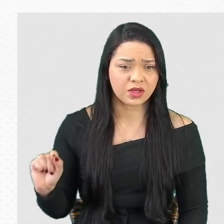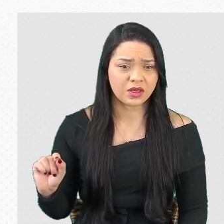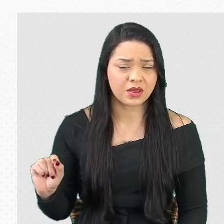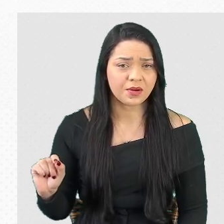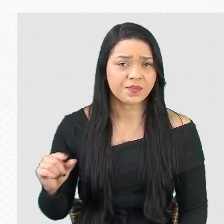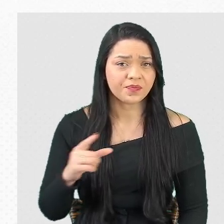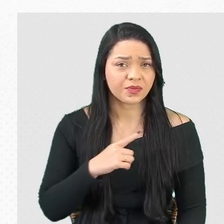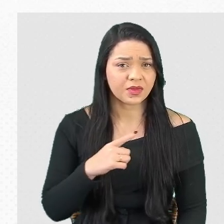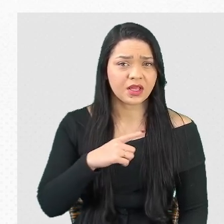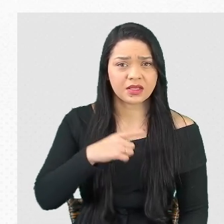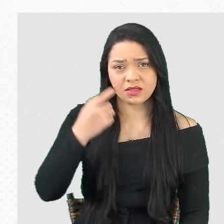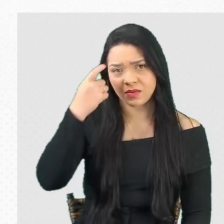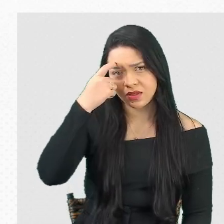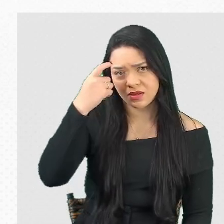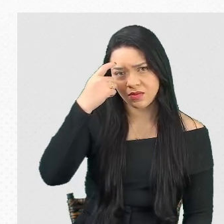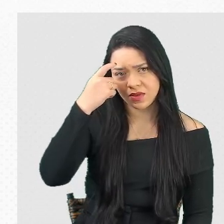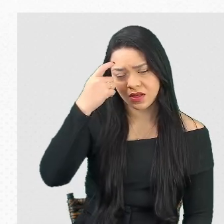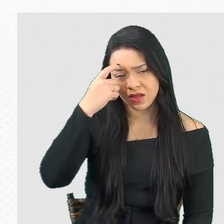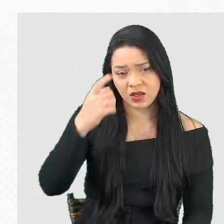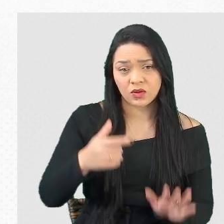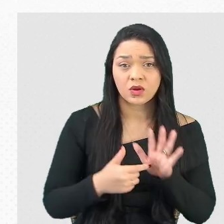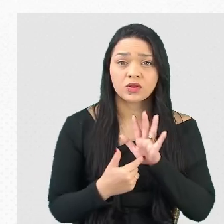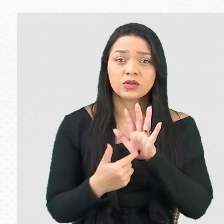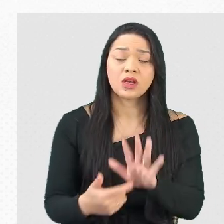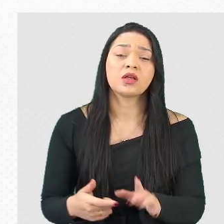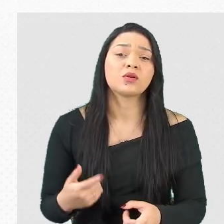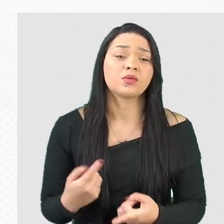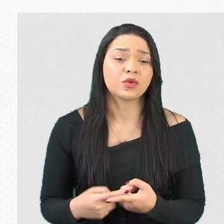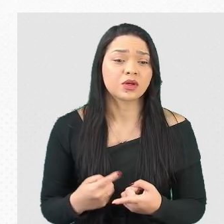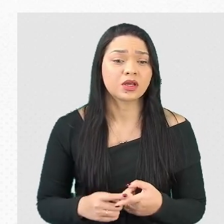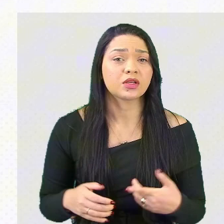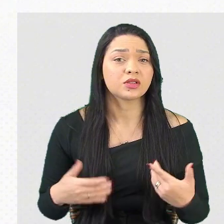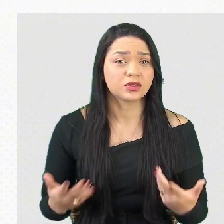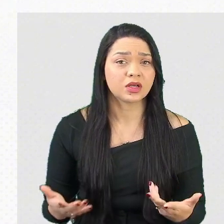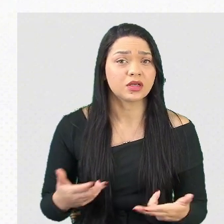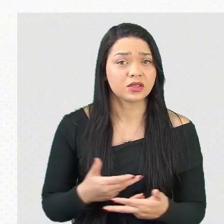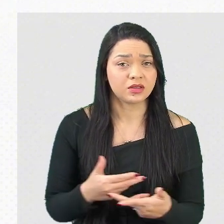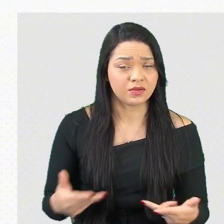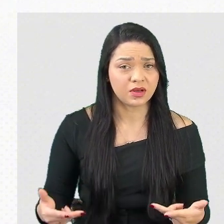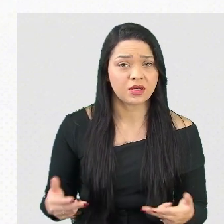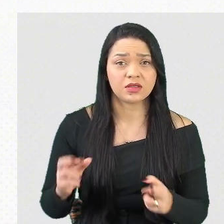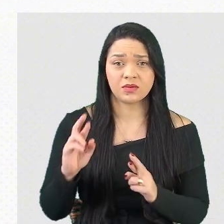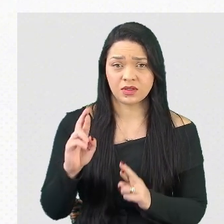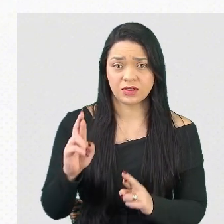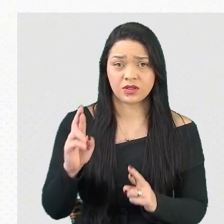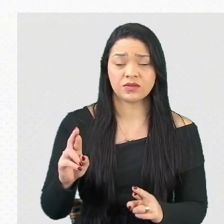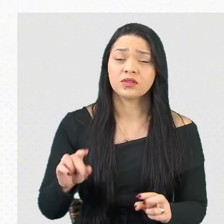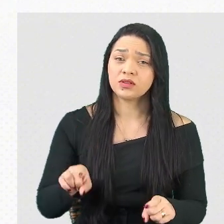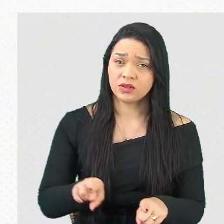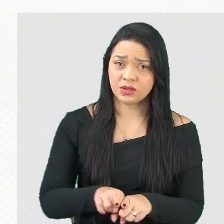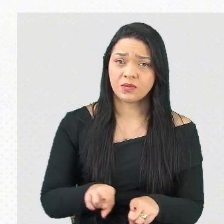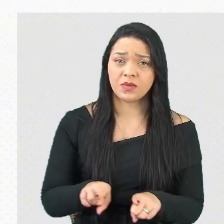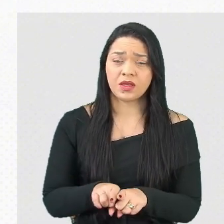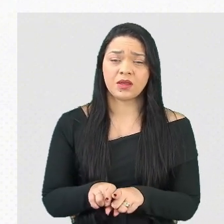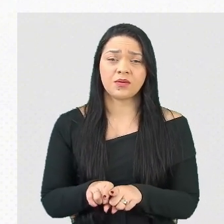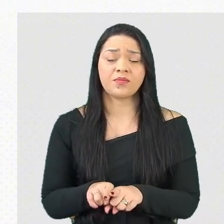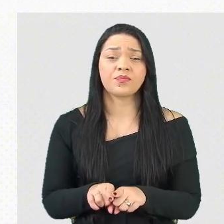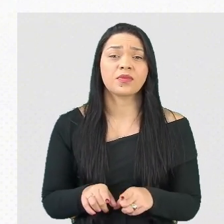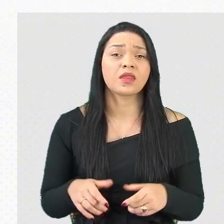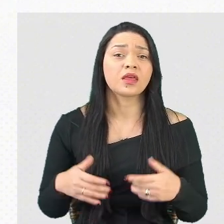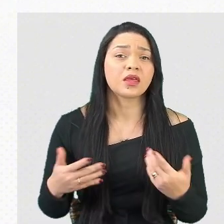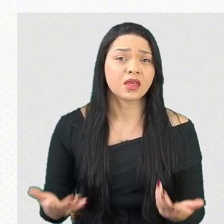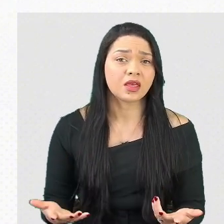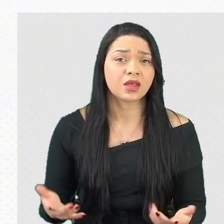esse pensamento ilustrado, exatamente porque ia diretamente aos seus anseios, suas expectativas também. Os